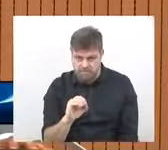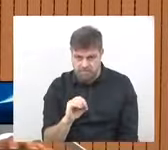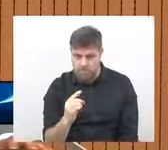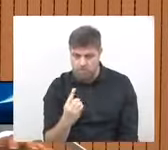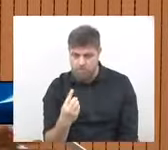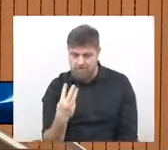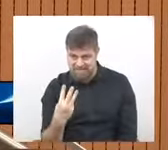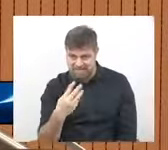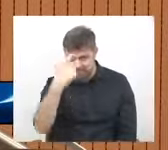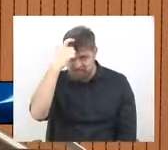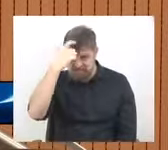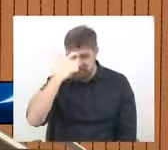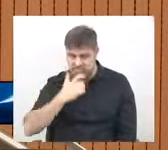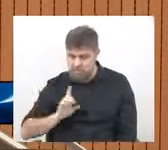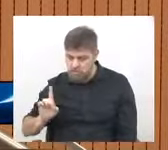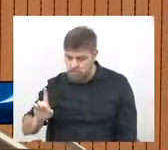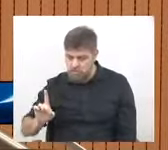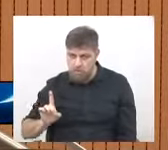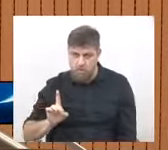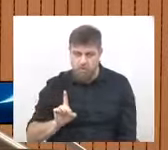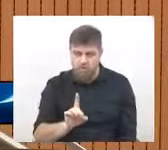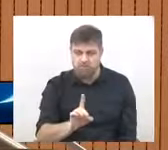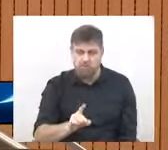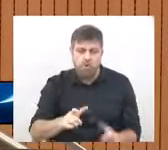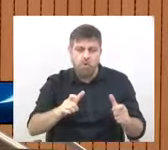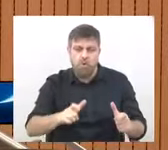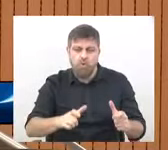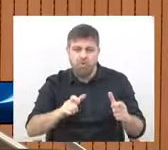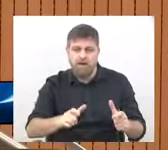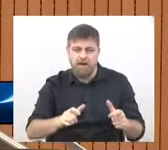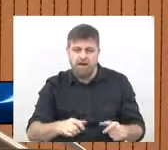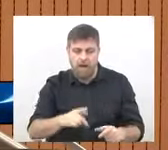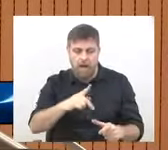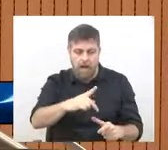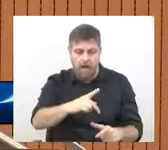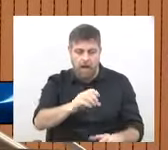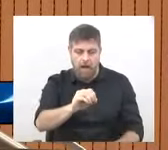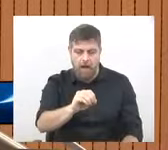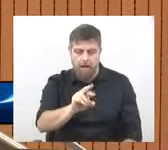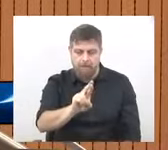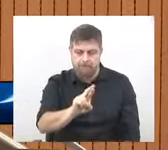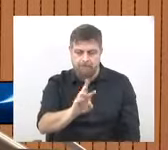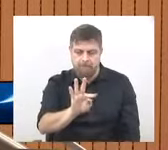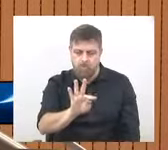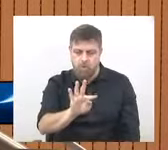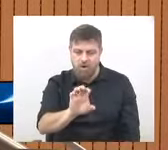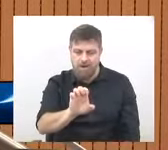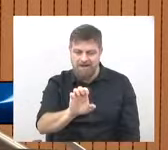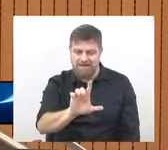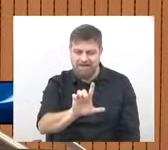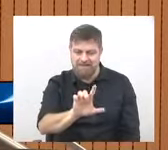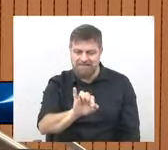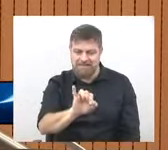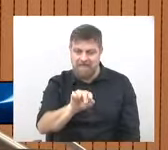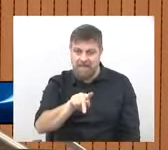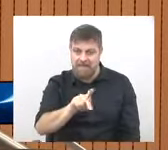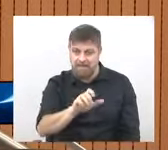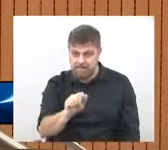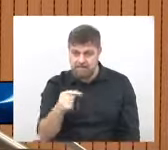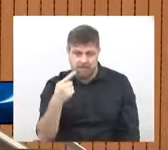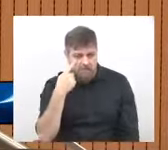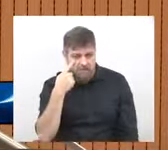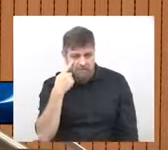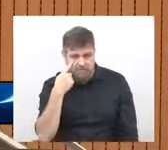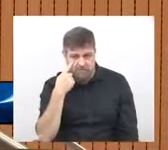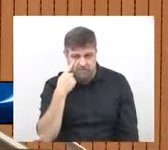estive naquele portelinho ali do lado do CDHU, onde cheguei lá, vi famílias ali,